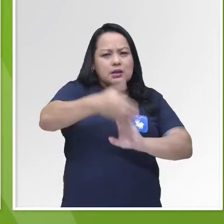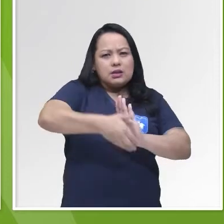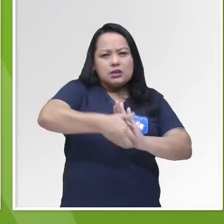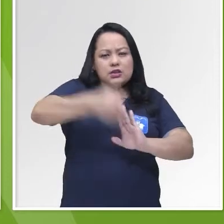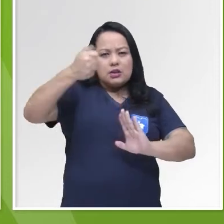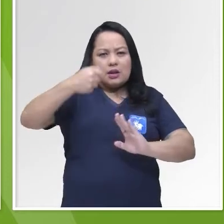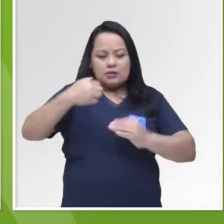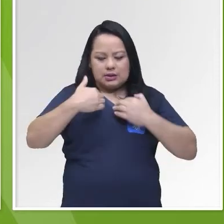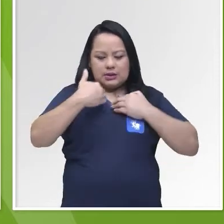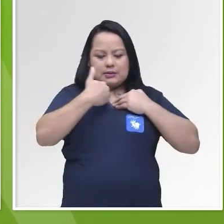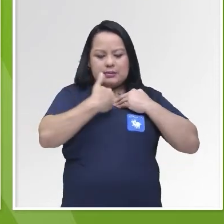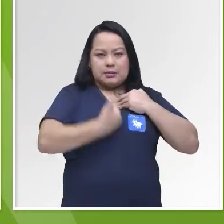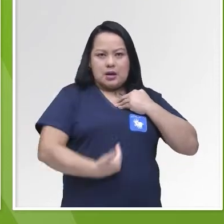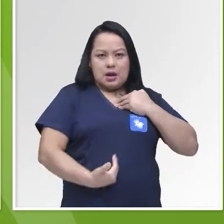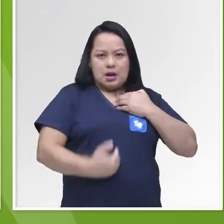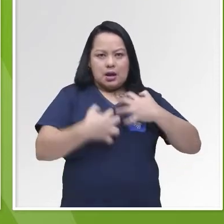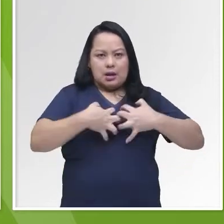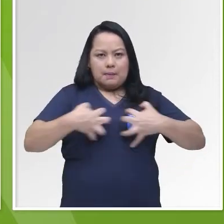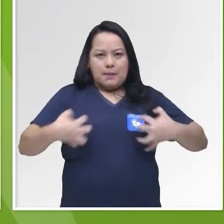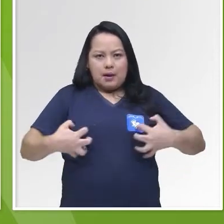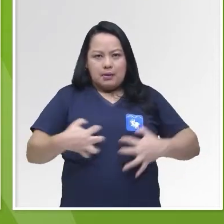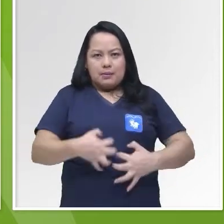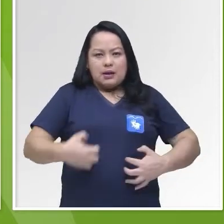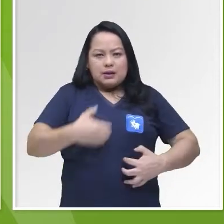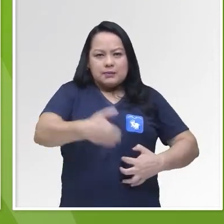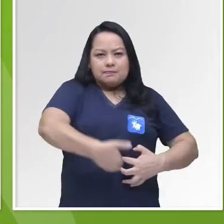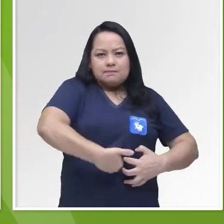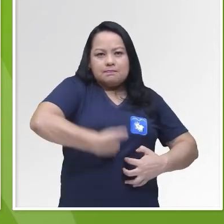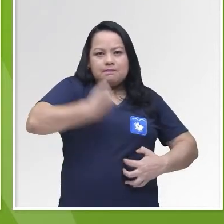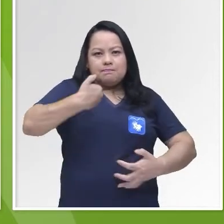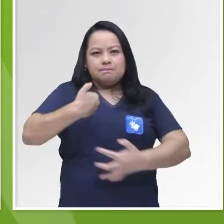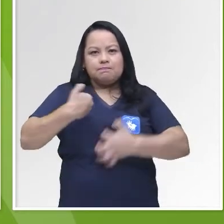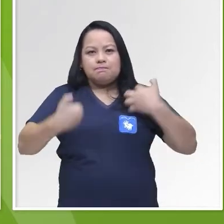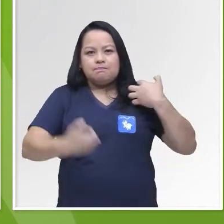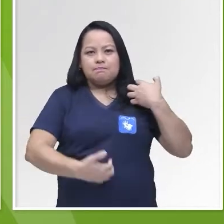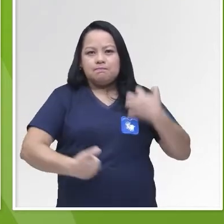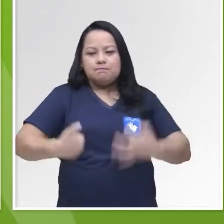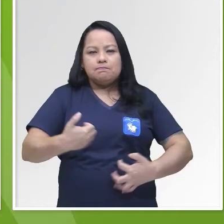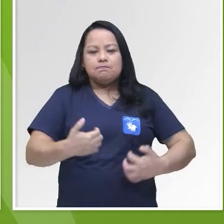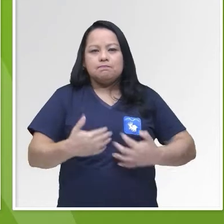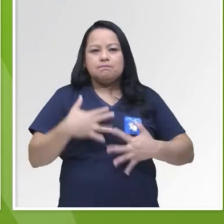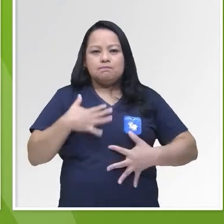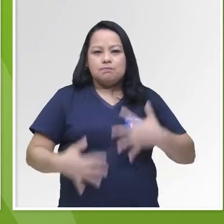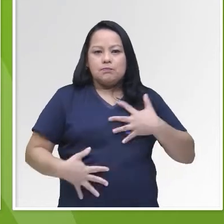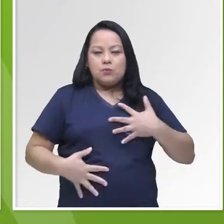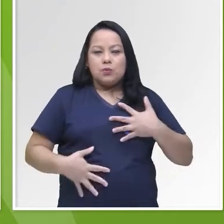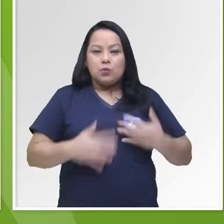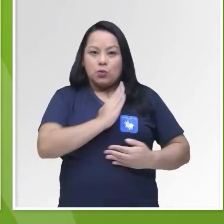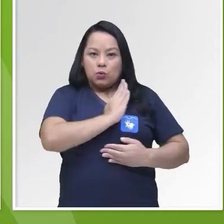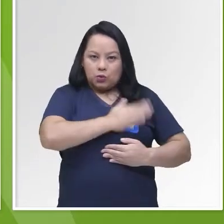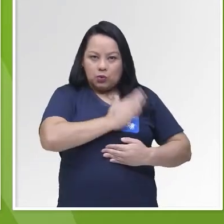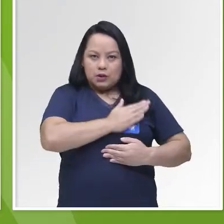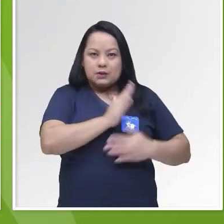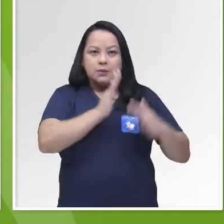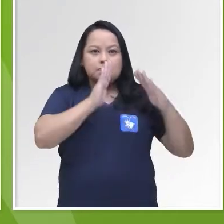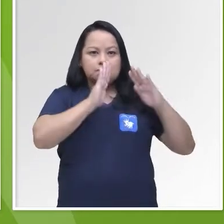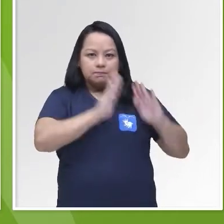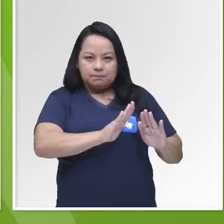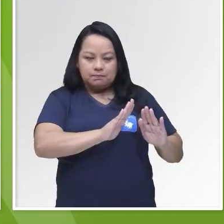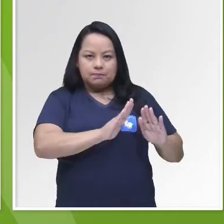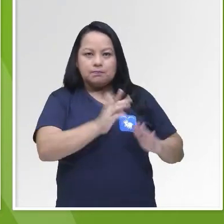os órgãos internos de um determinado corpo, menos o coração. Porque